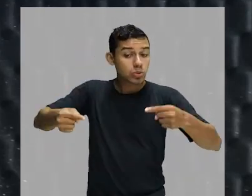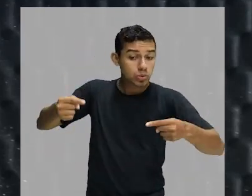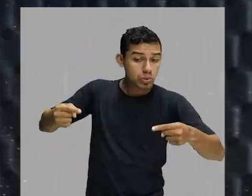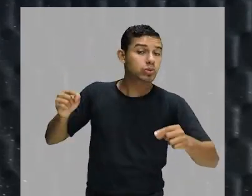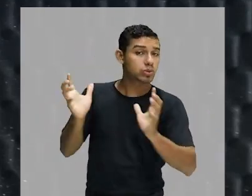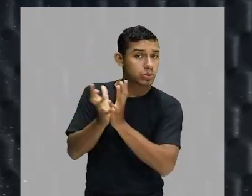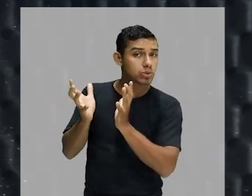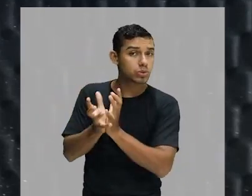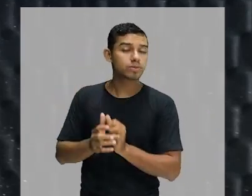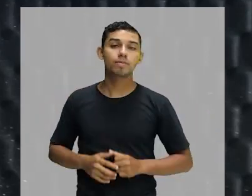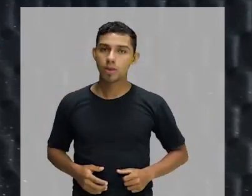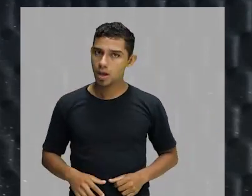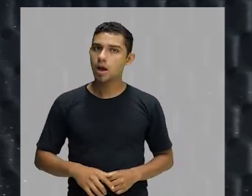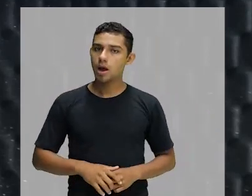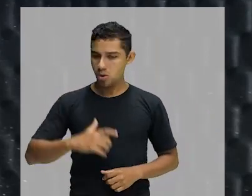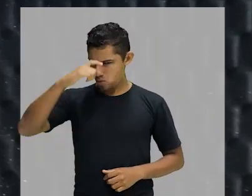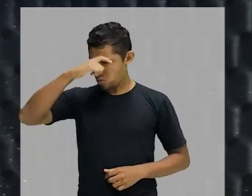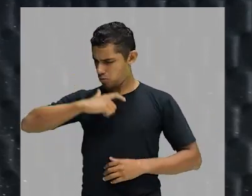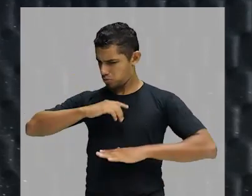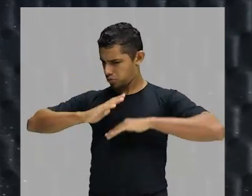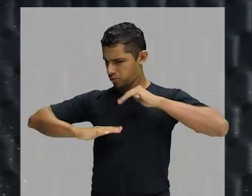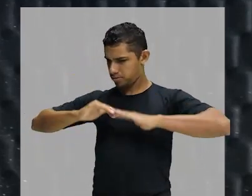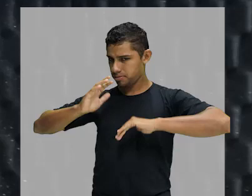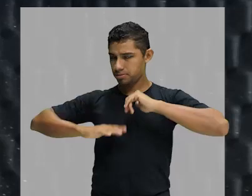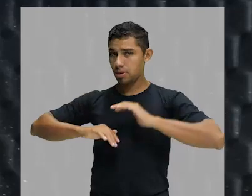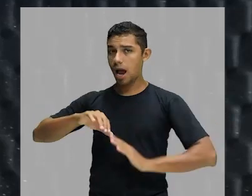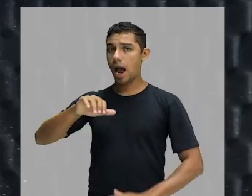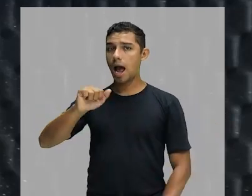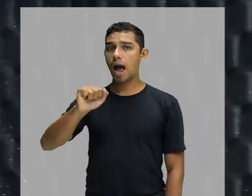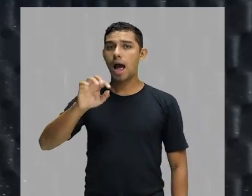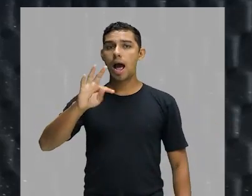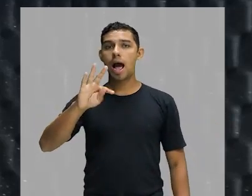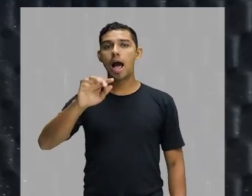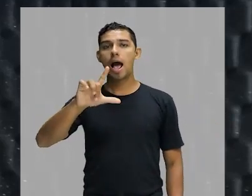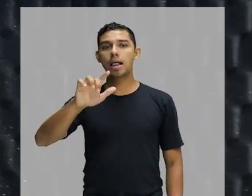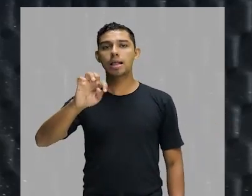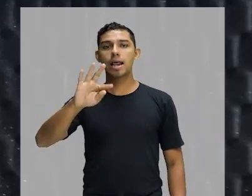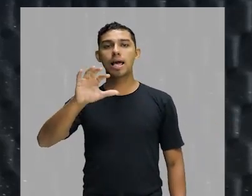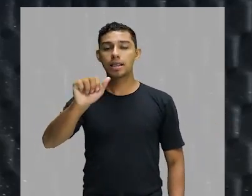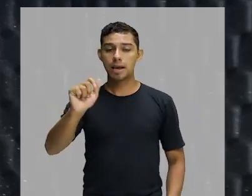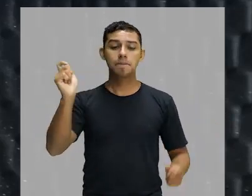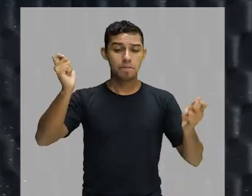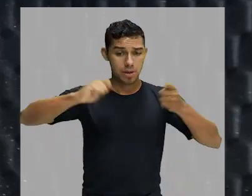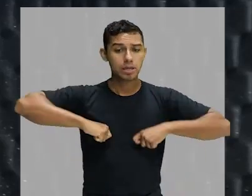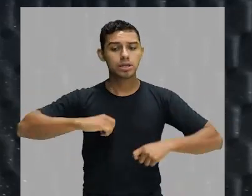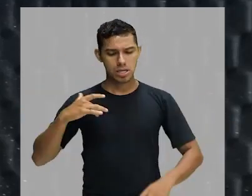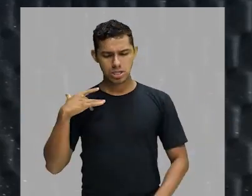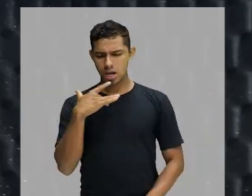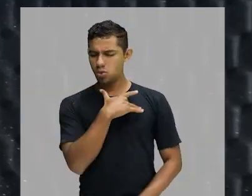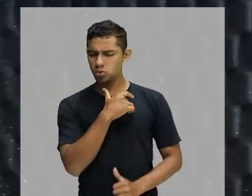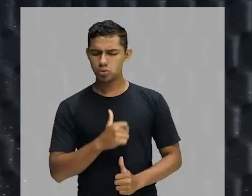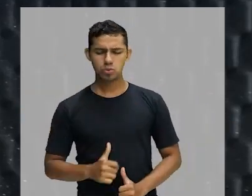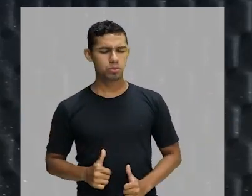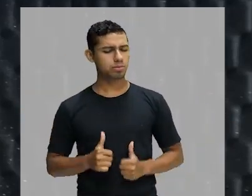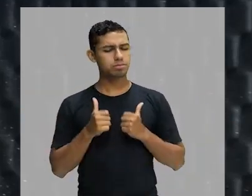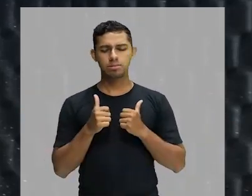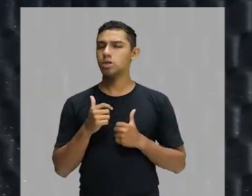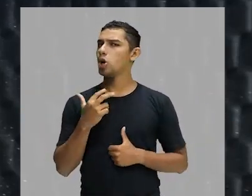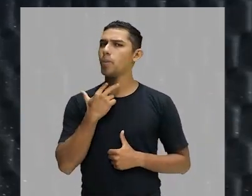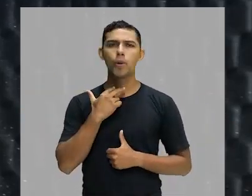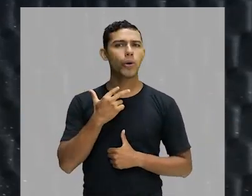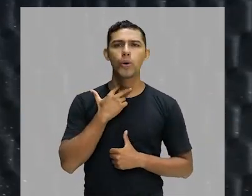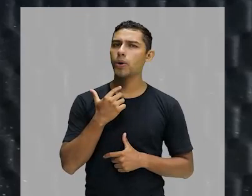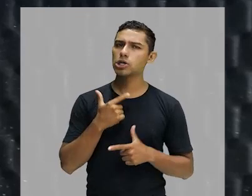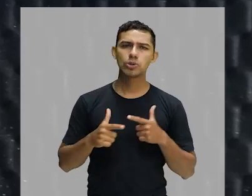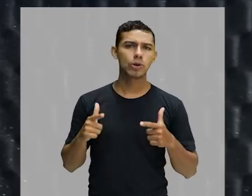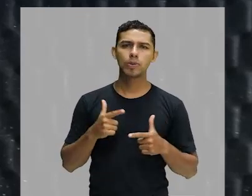o atleta ele tem que ser um exemplo. Ele tem que melhorar as suas capacidades físicas através de treinamento, não tentar burlar. E um